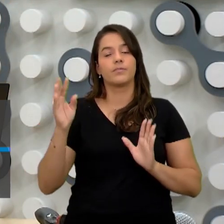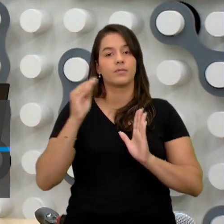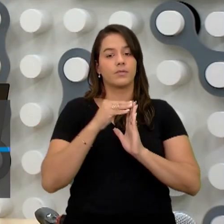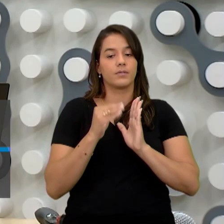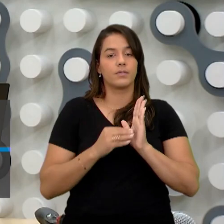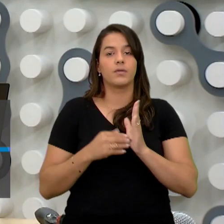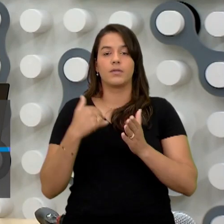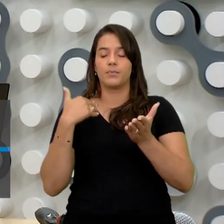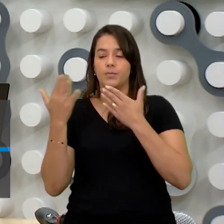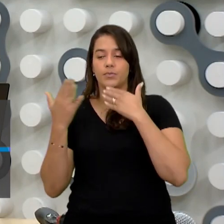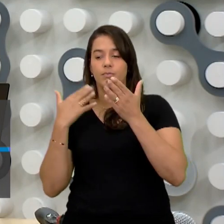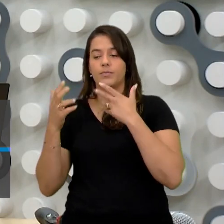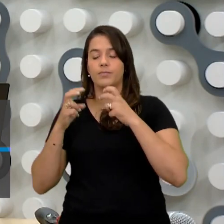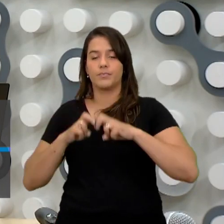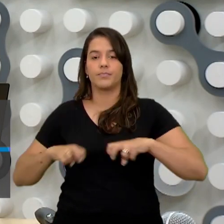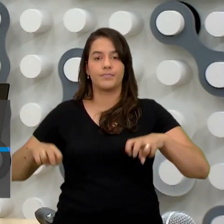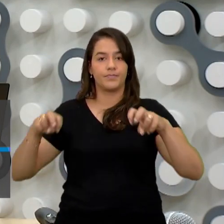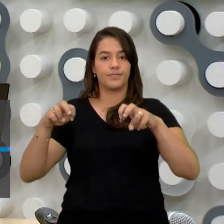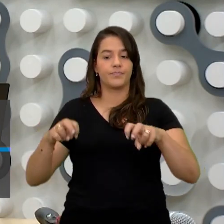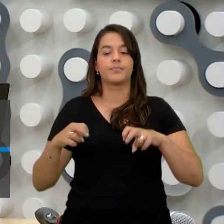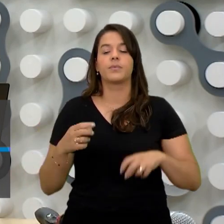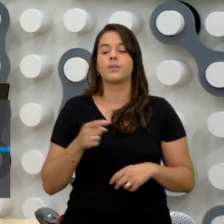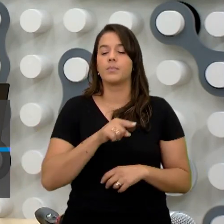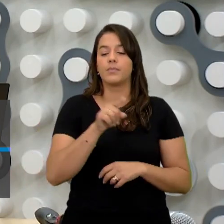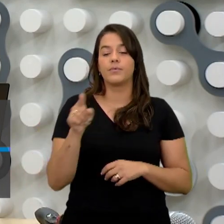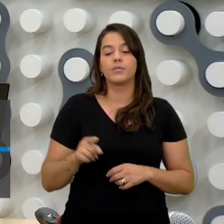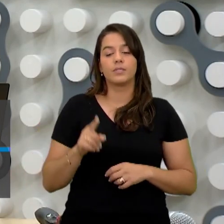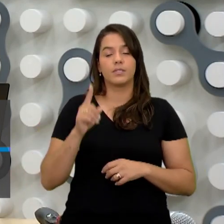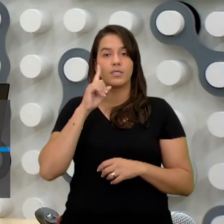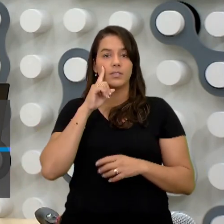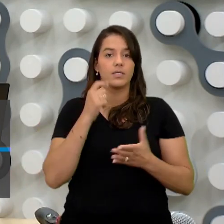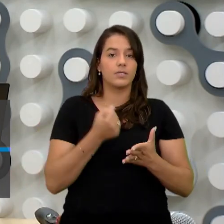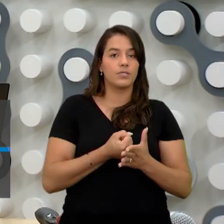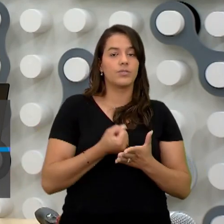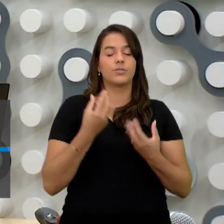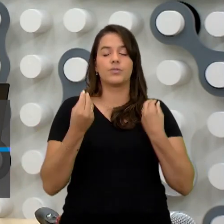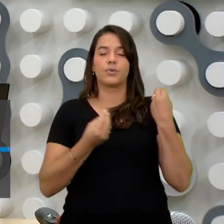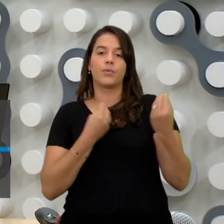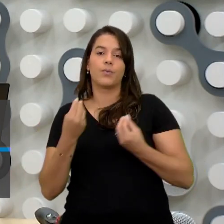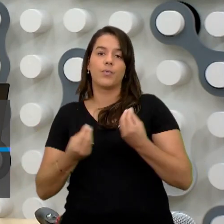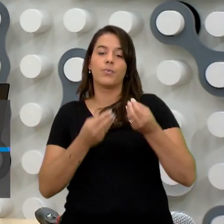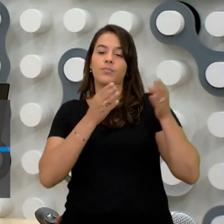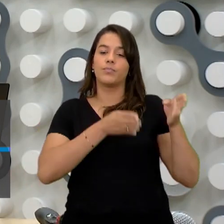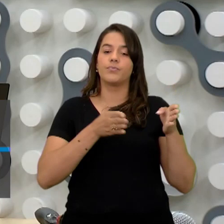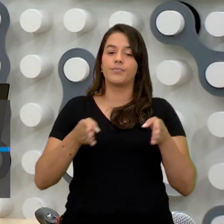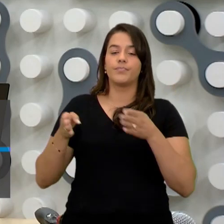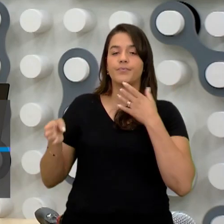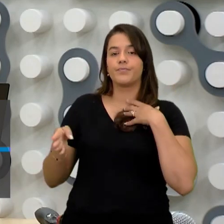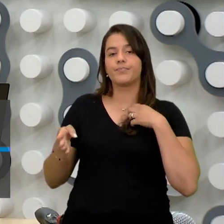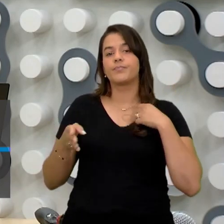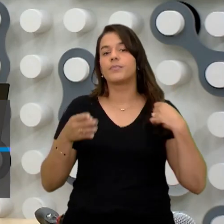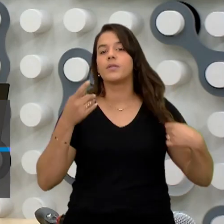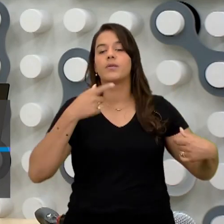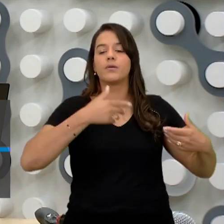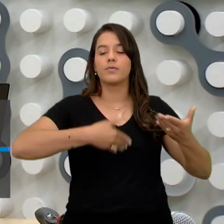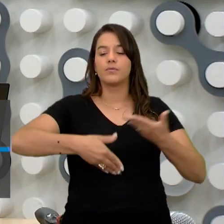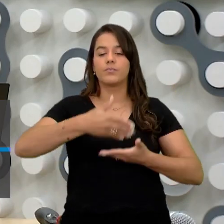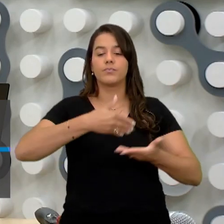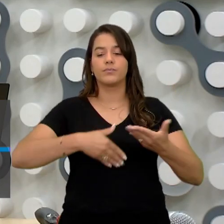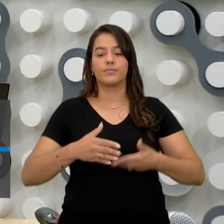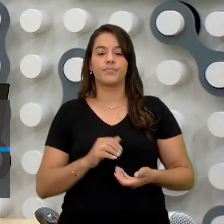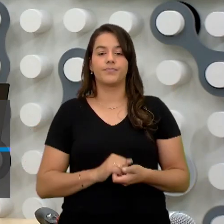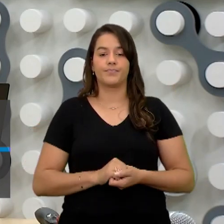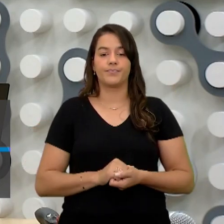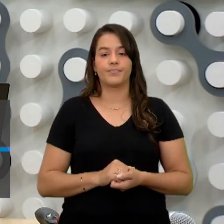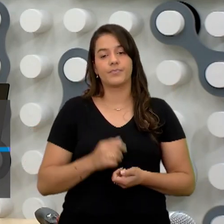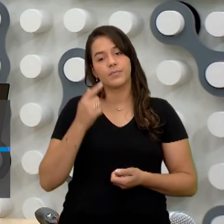na sala entre vocês para poder, de alguma maneira, socializar, não digo os seus objetos, mas seria legal, né?